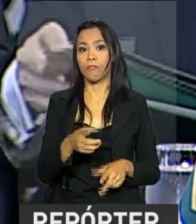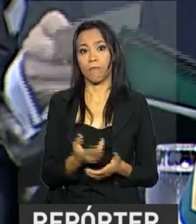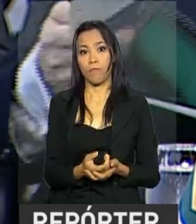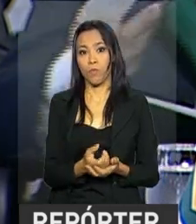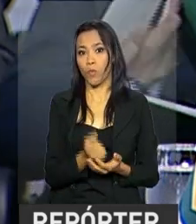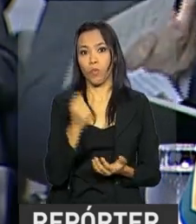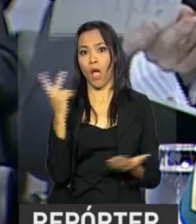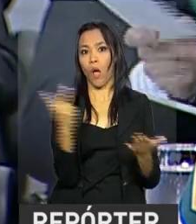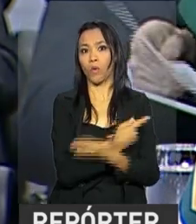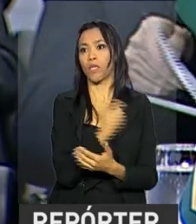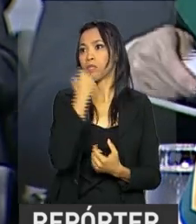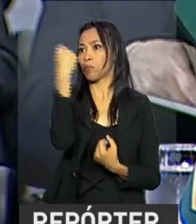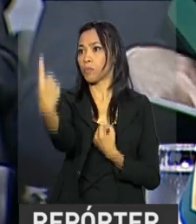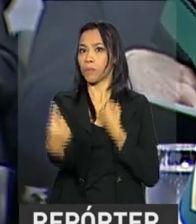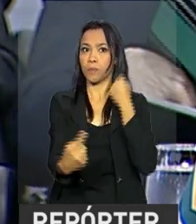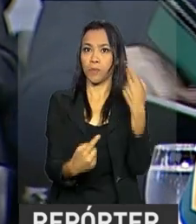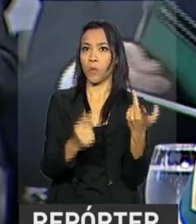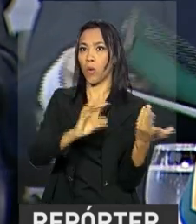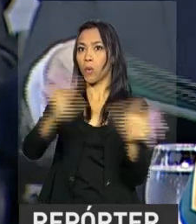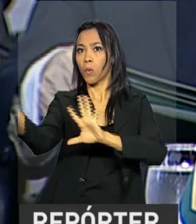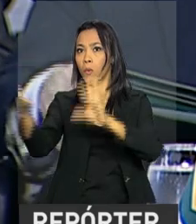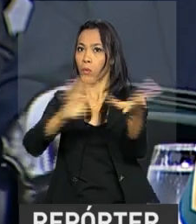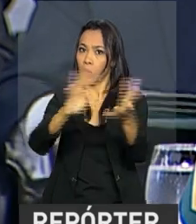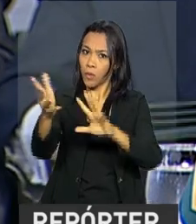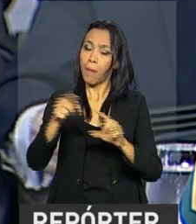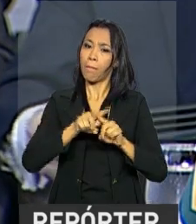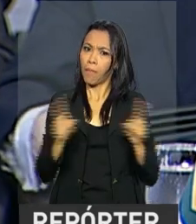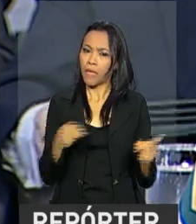episódica, transitória, mas é